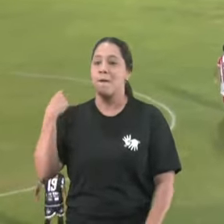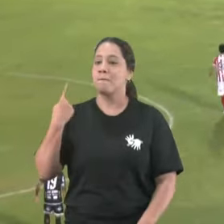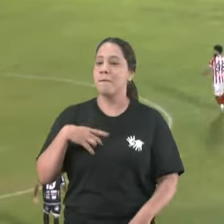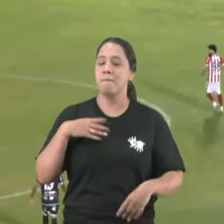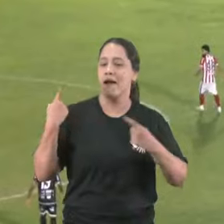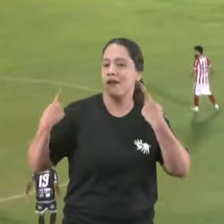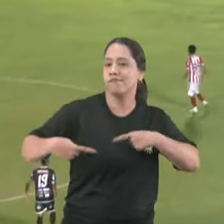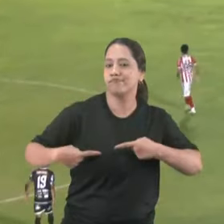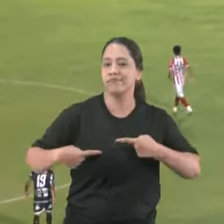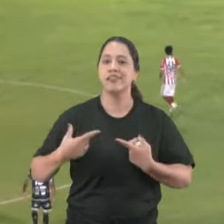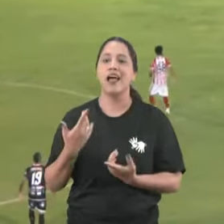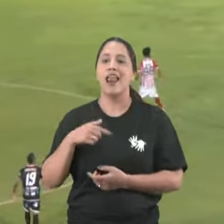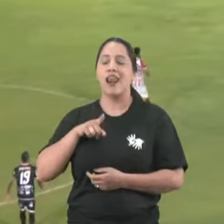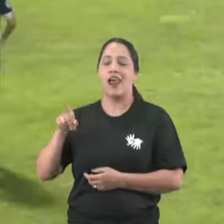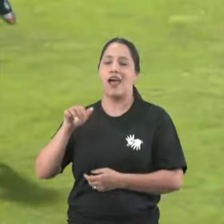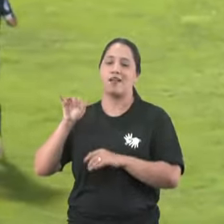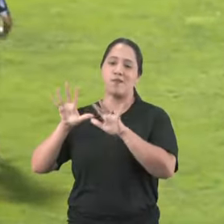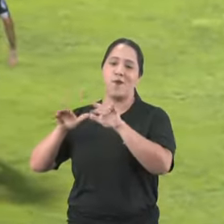Asa.